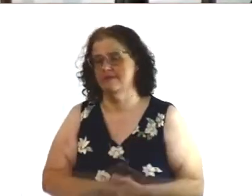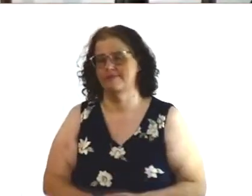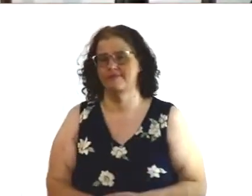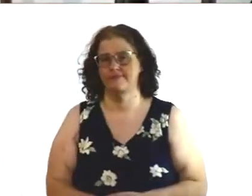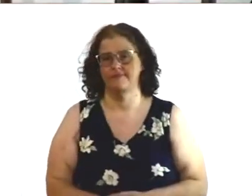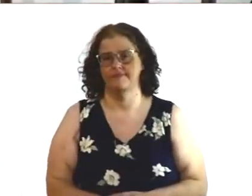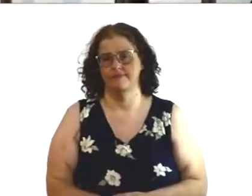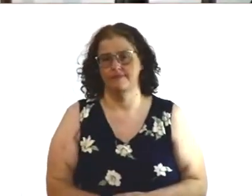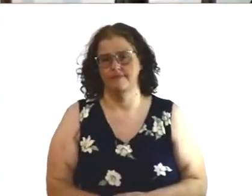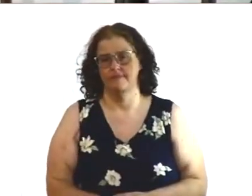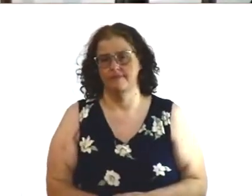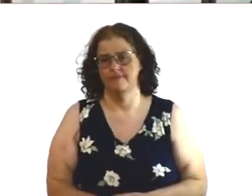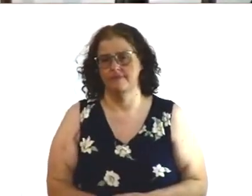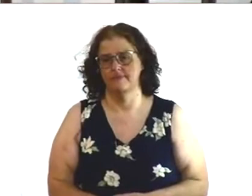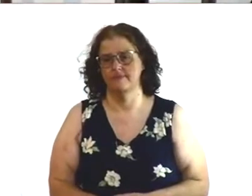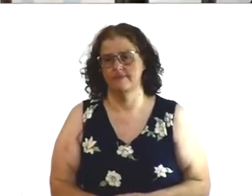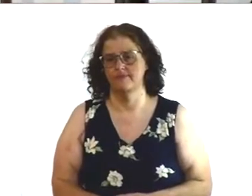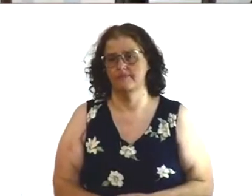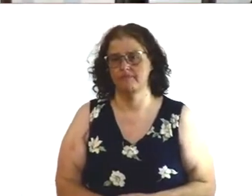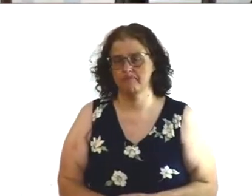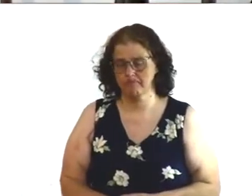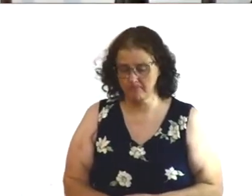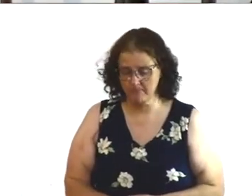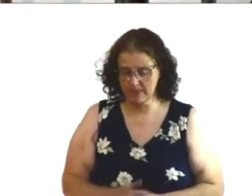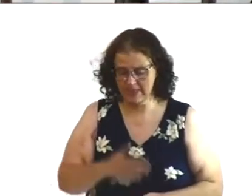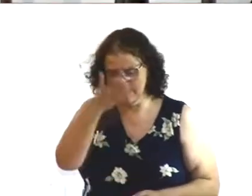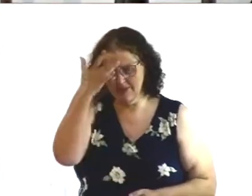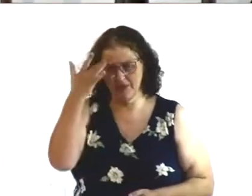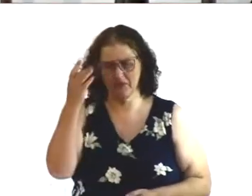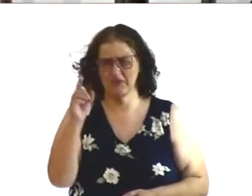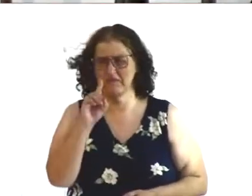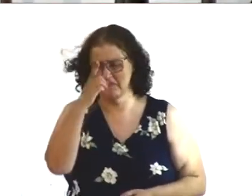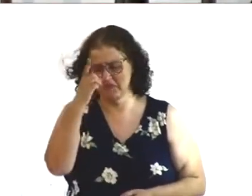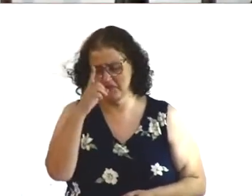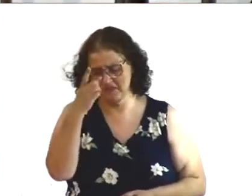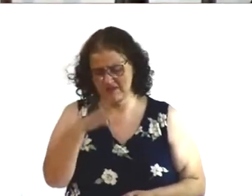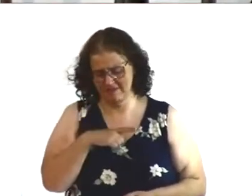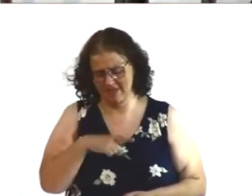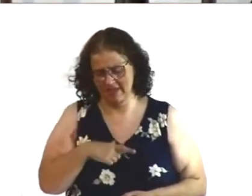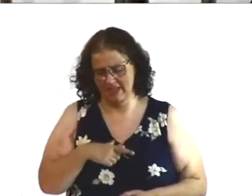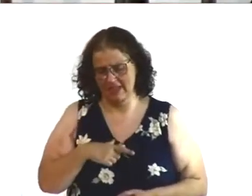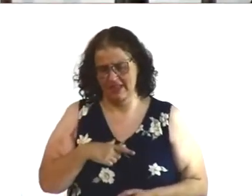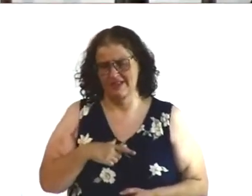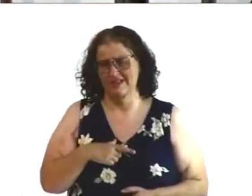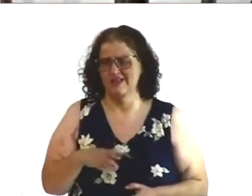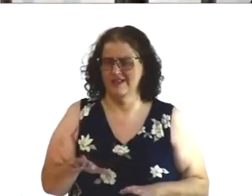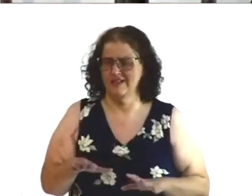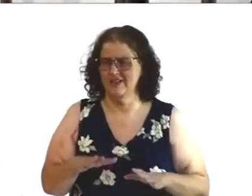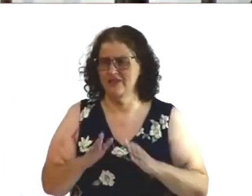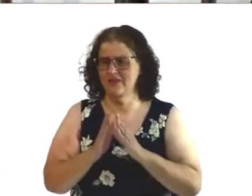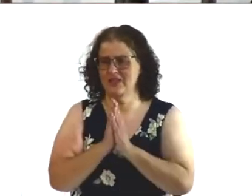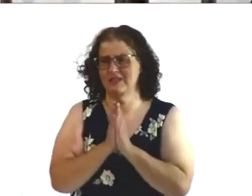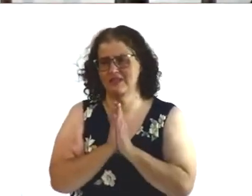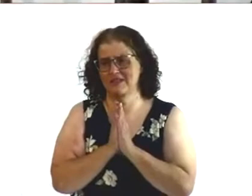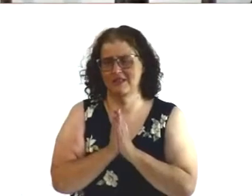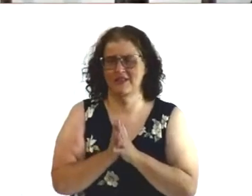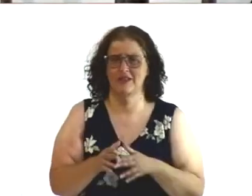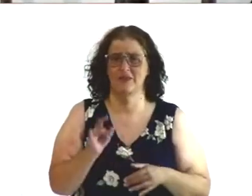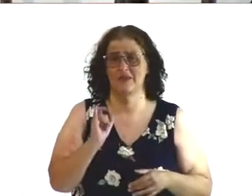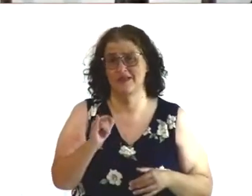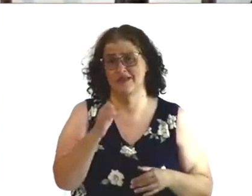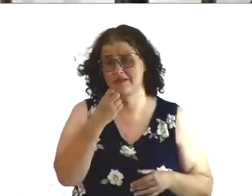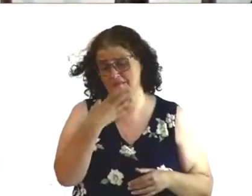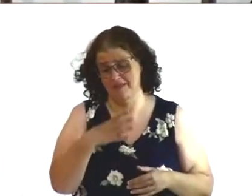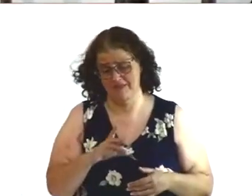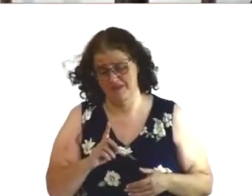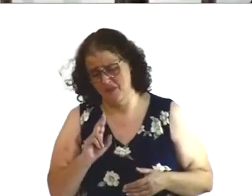sabe que pessoas que estão em dúvida em relação à adoração, ficam preocupadas com isso, pessoas ficam preocupadas com isso, porque se elas